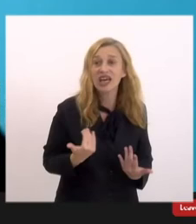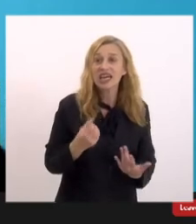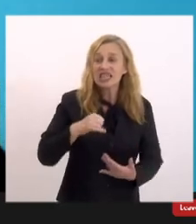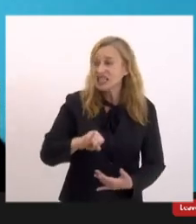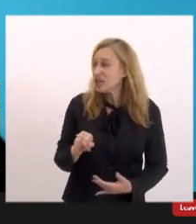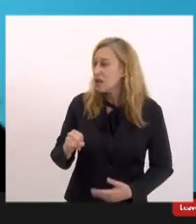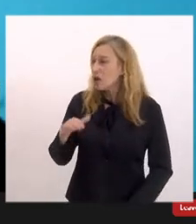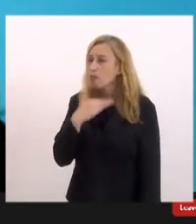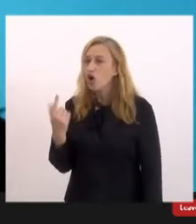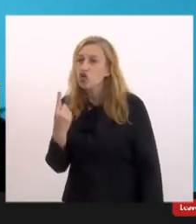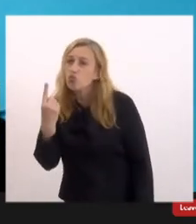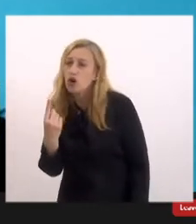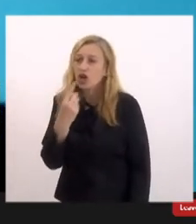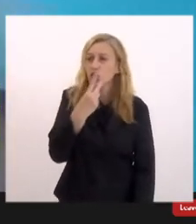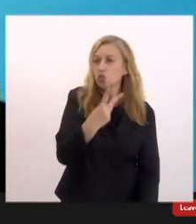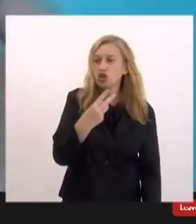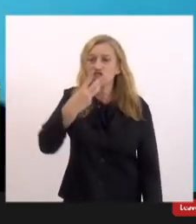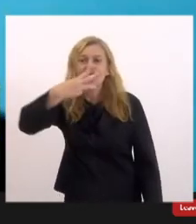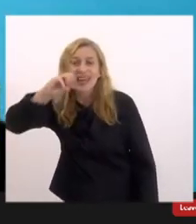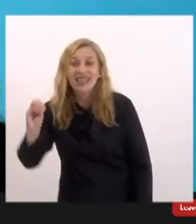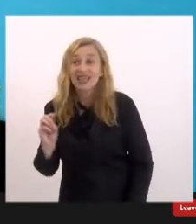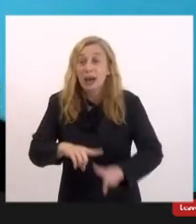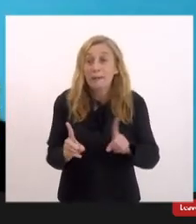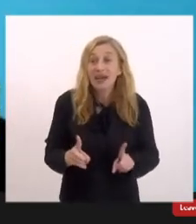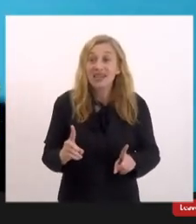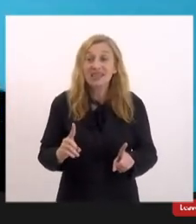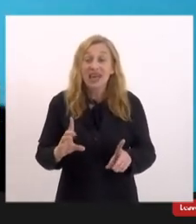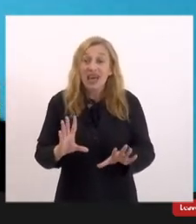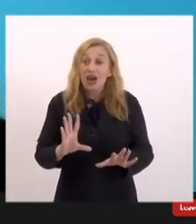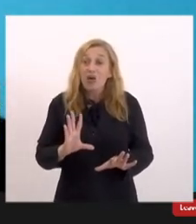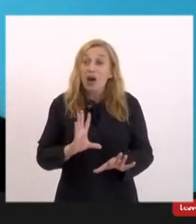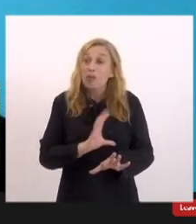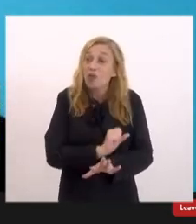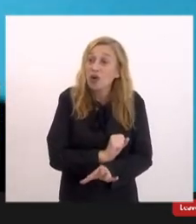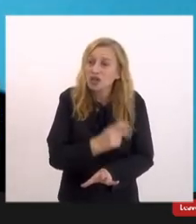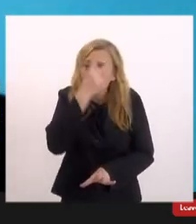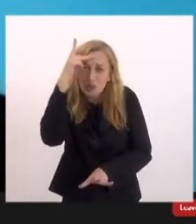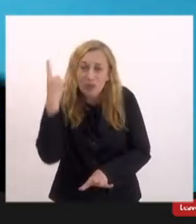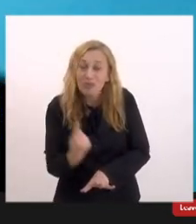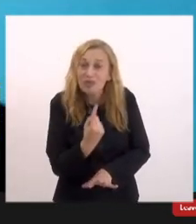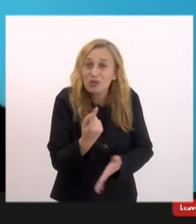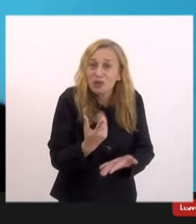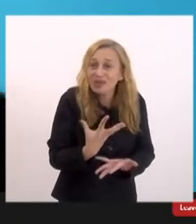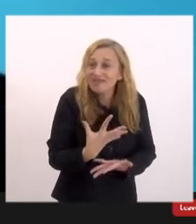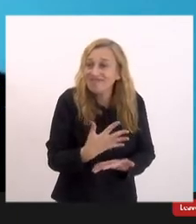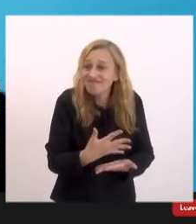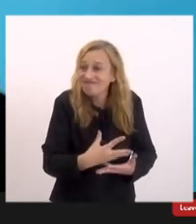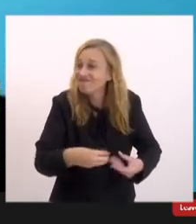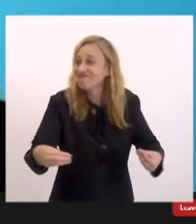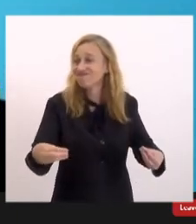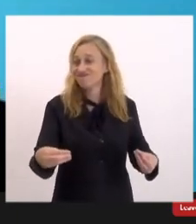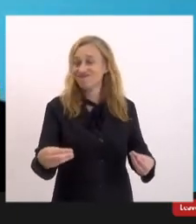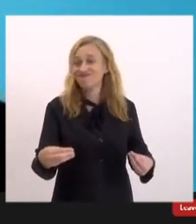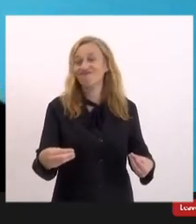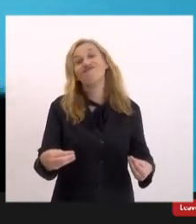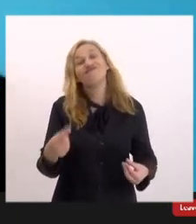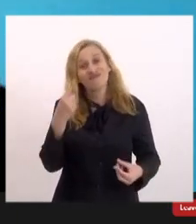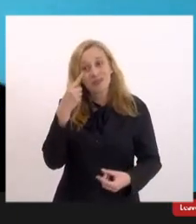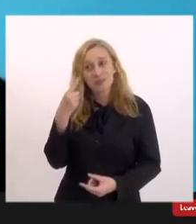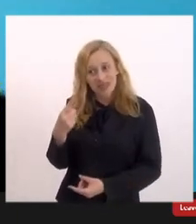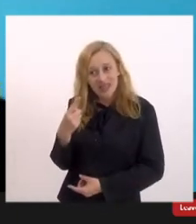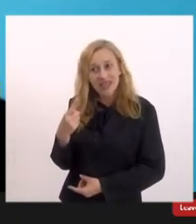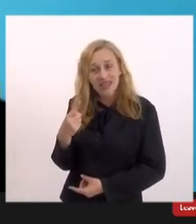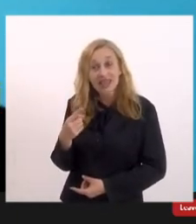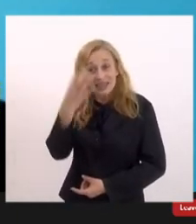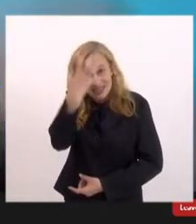se morre 300. É o amor da vida de alguém que está indo embora. E isso tem que ser levado em conta. E